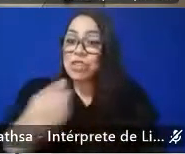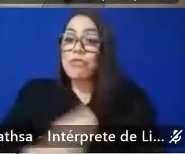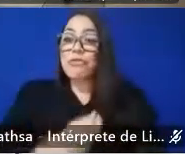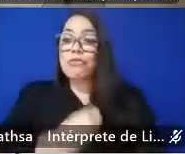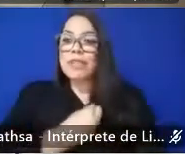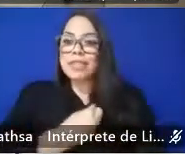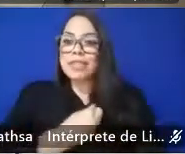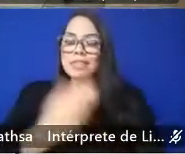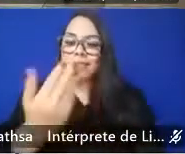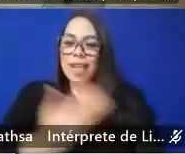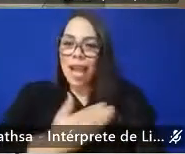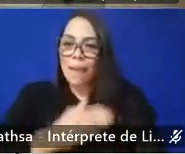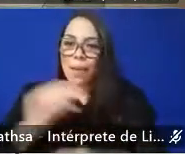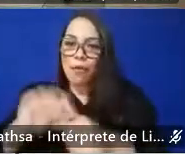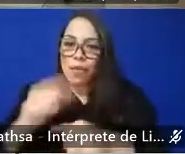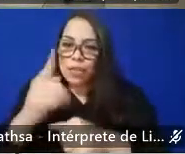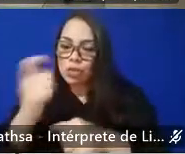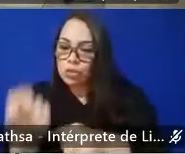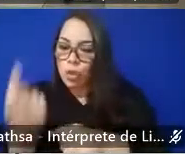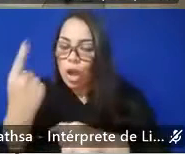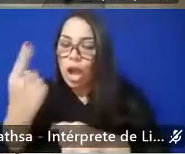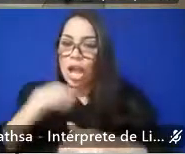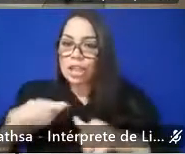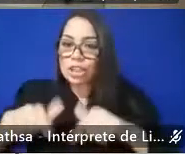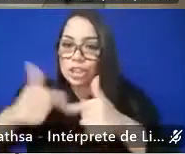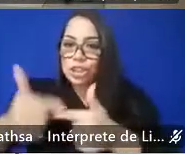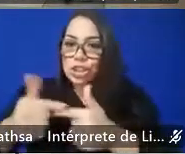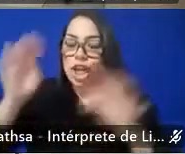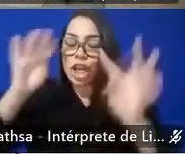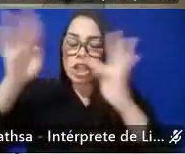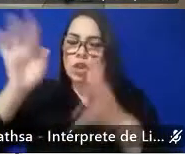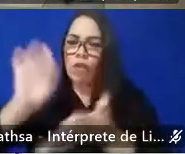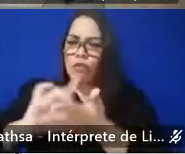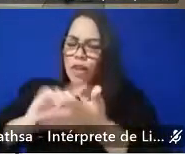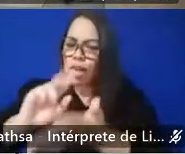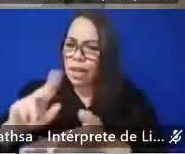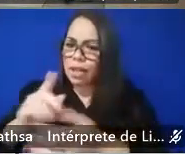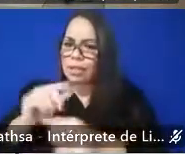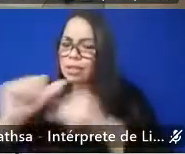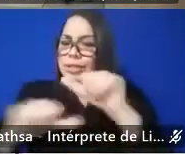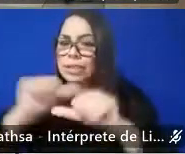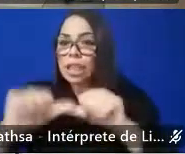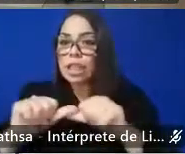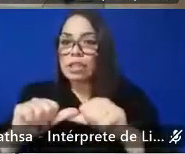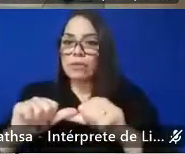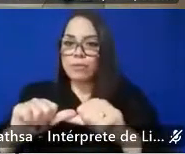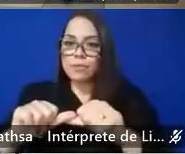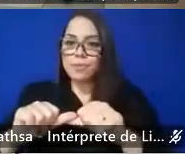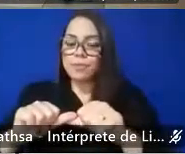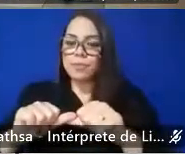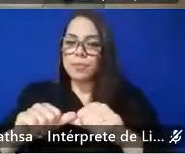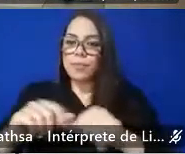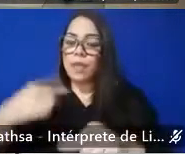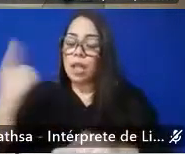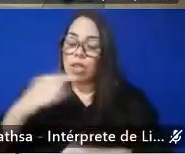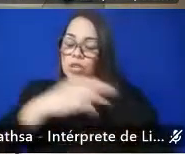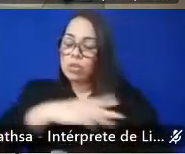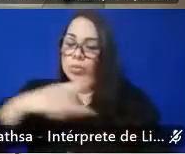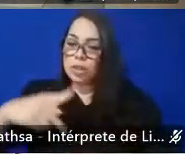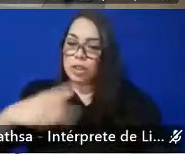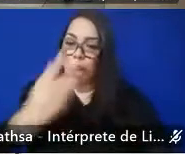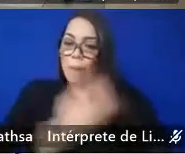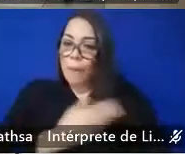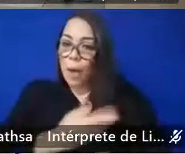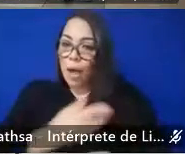fazendo a sua parte sem medo de sonhar mudaram vestidos nosso ministério público pelos seus belos muito já